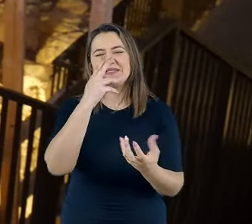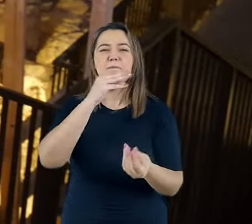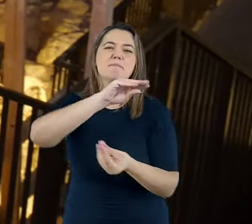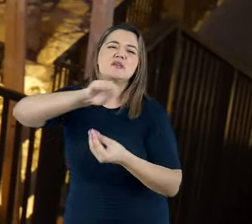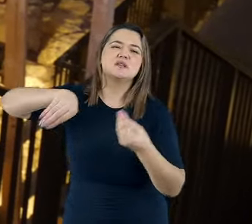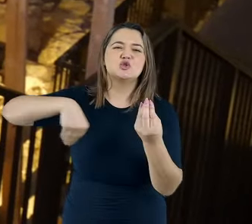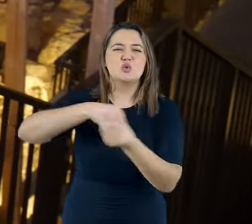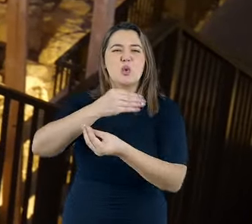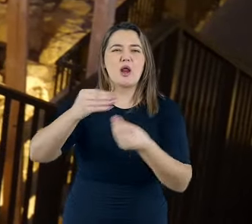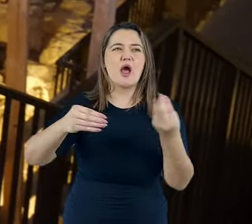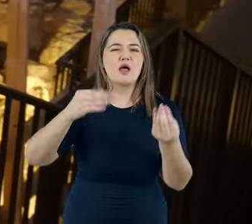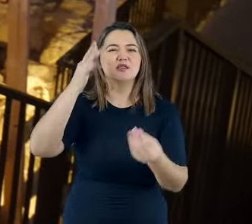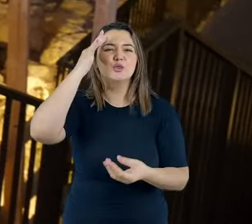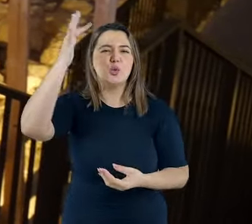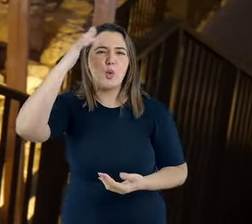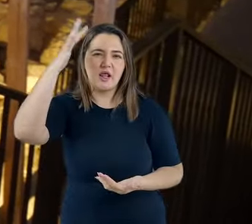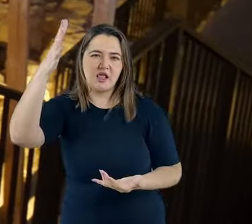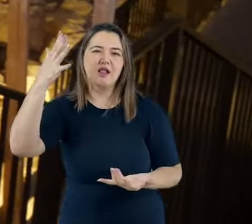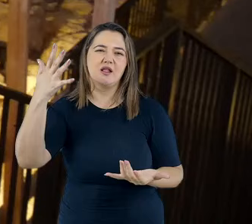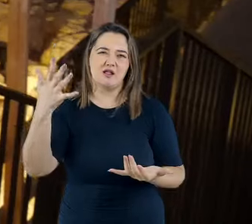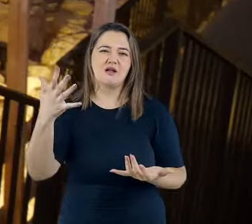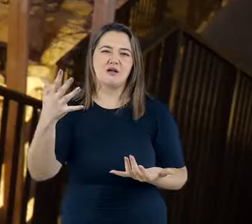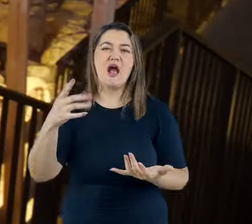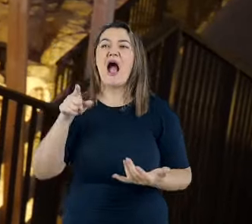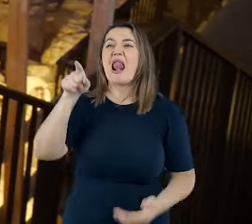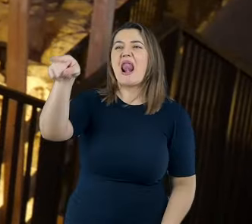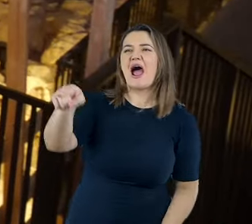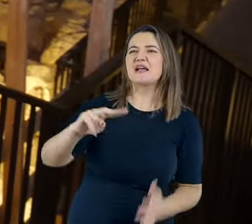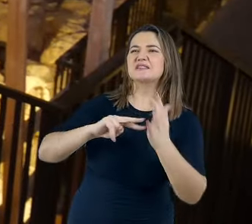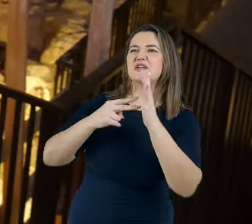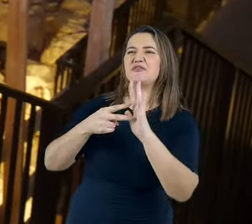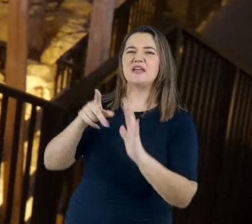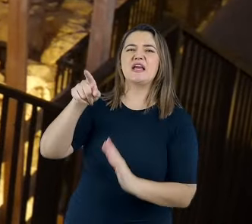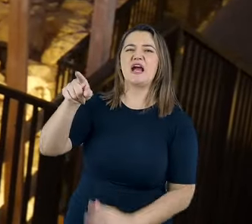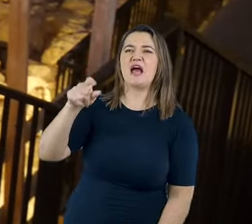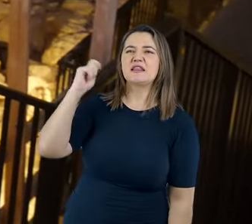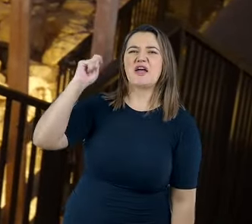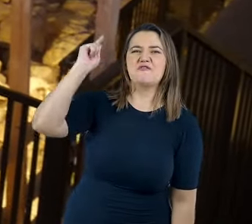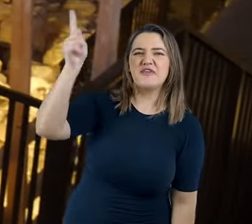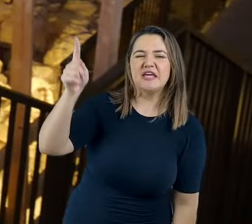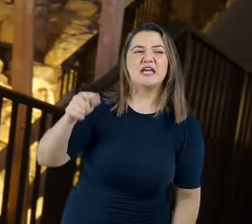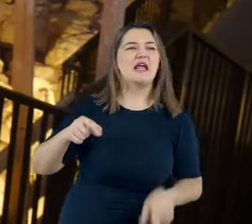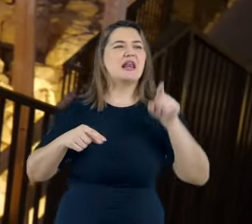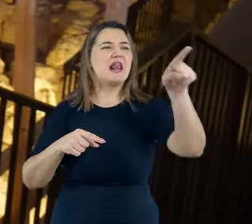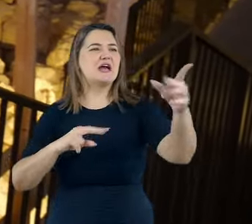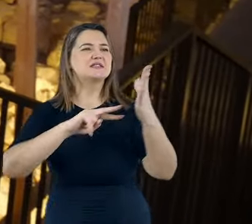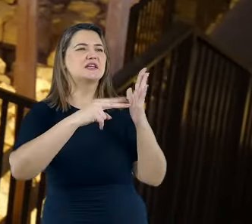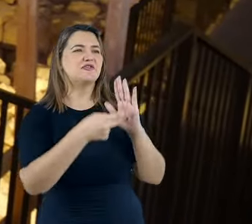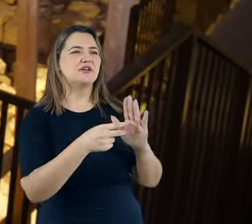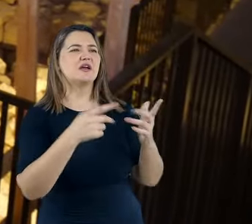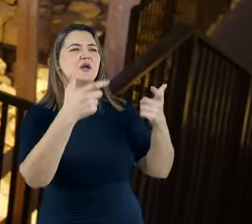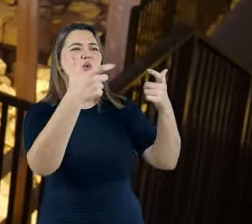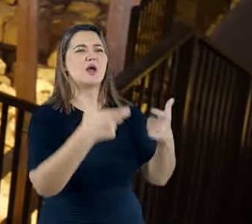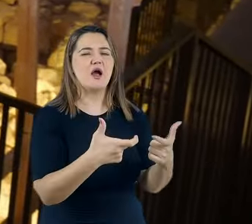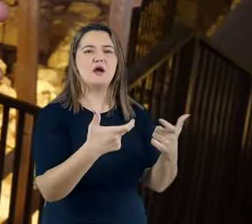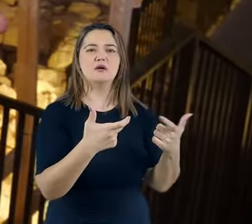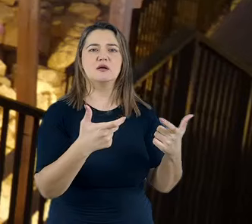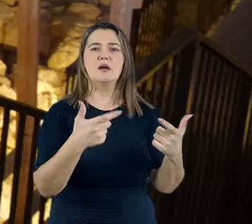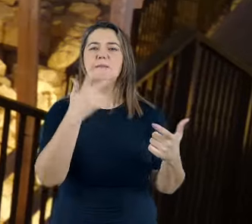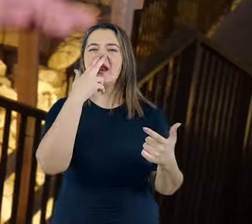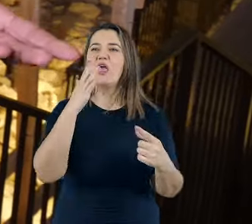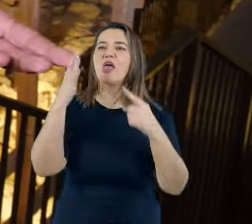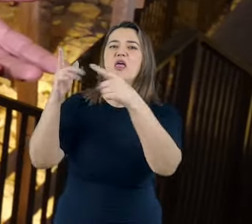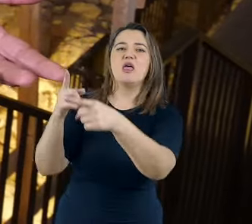seu exército que sinalizavam artificialmente alguns lugares como sendo cenários de histórias da Bíblia. E